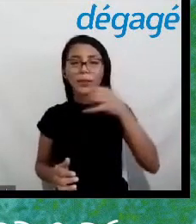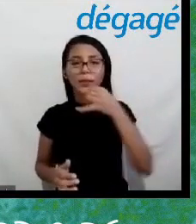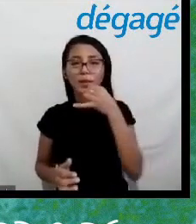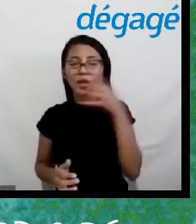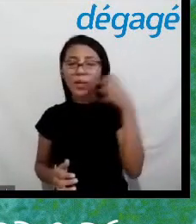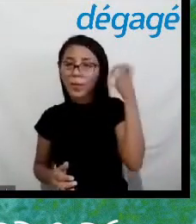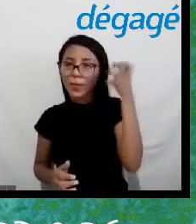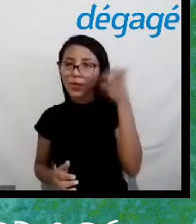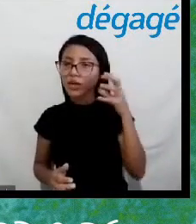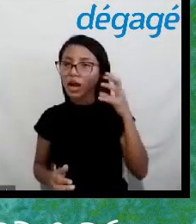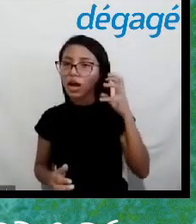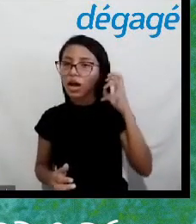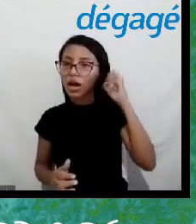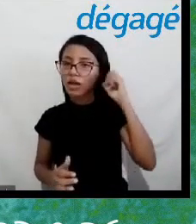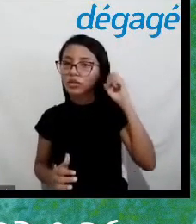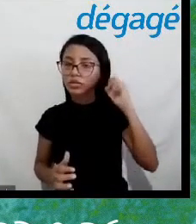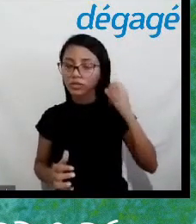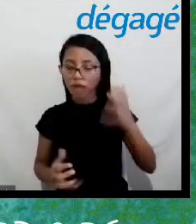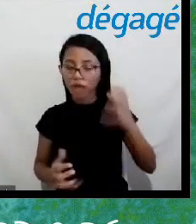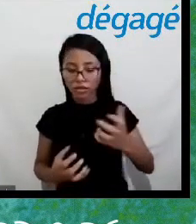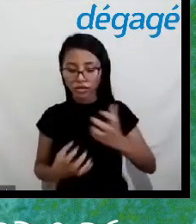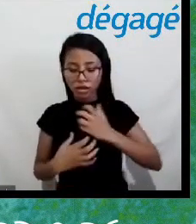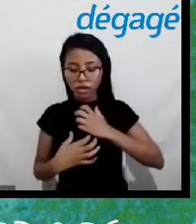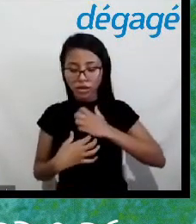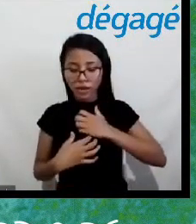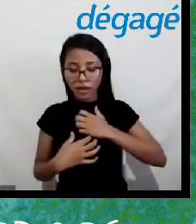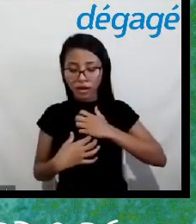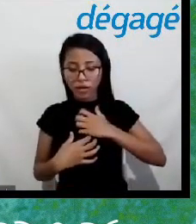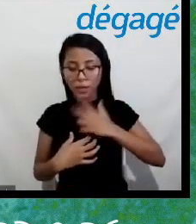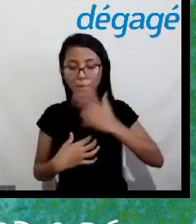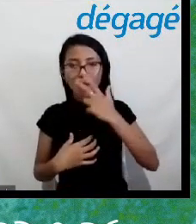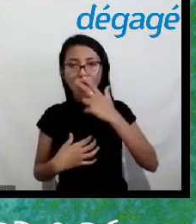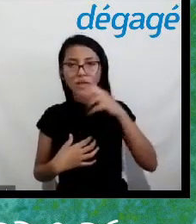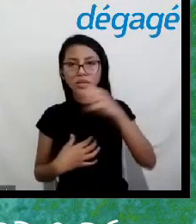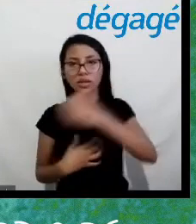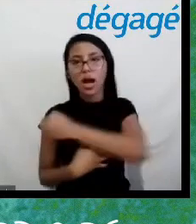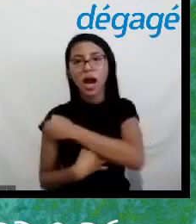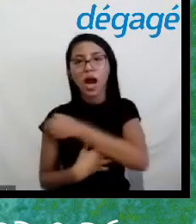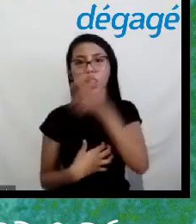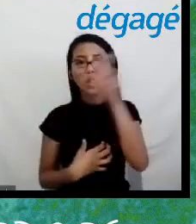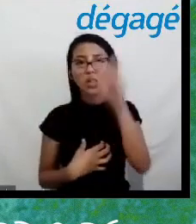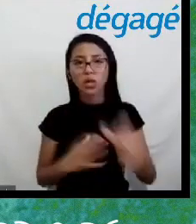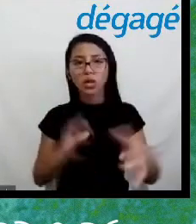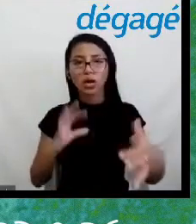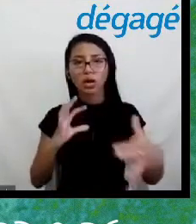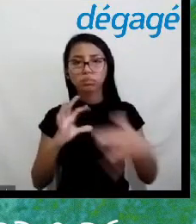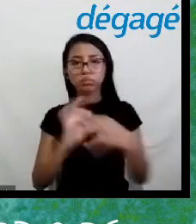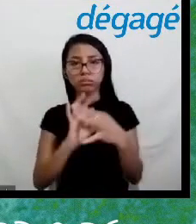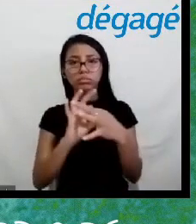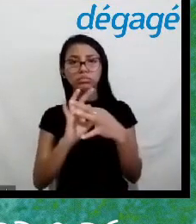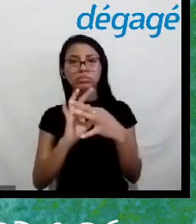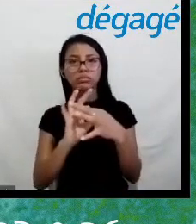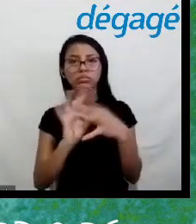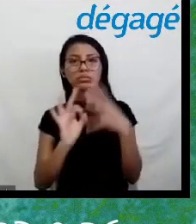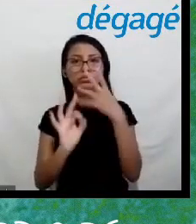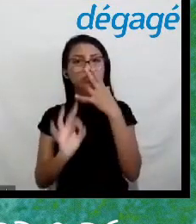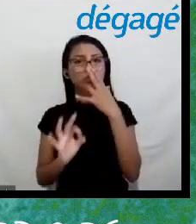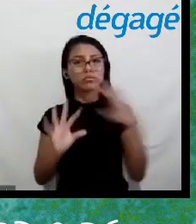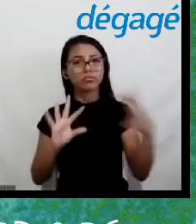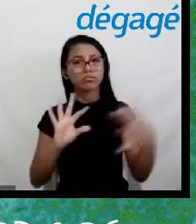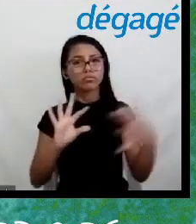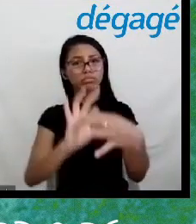momento ali em uníssimo, para além do instrumento que estariam trabalhando no momento, entre os corpos? Pergunta da Rosa para você